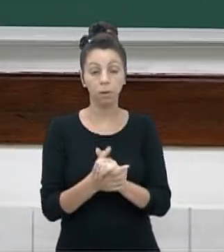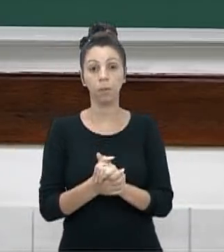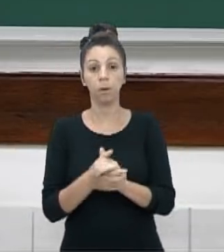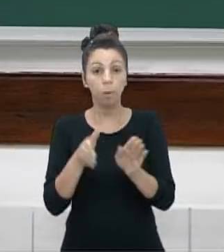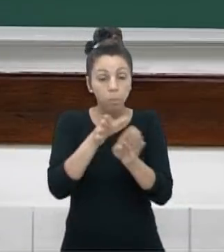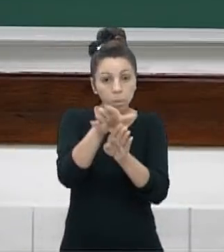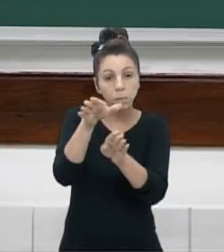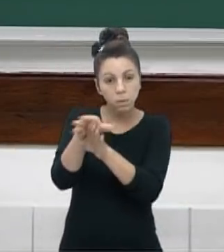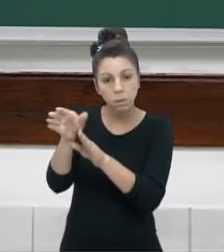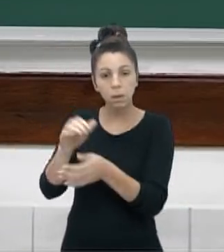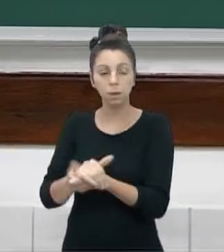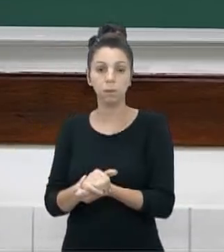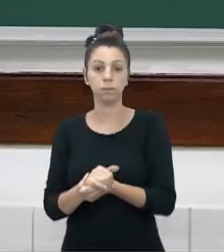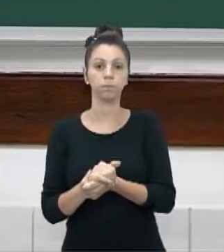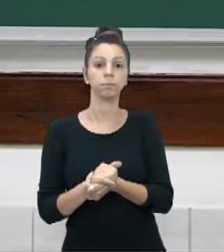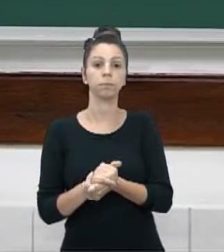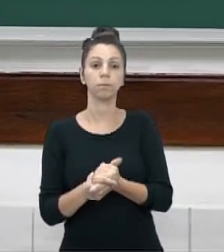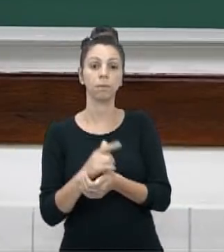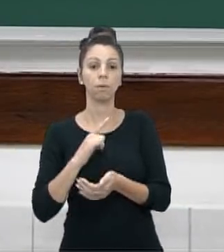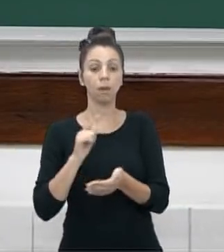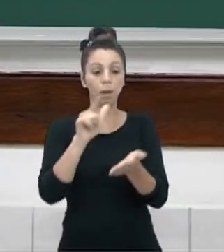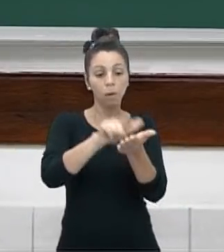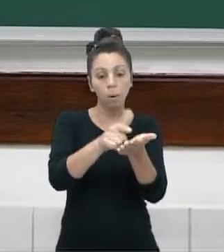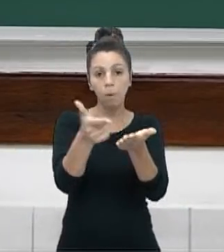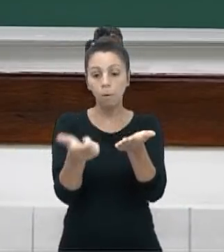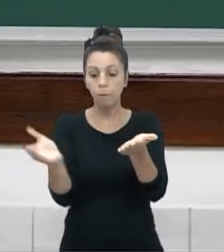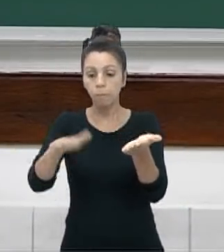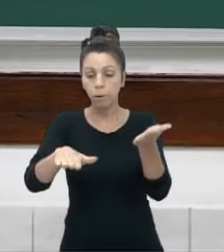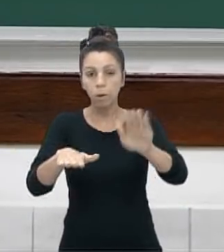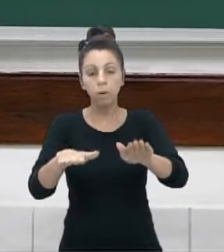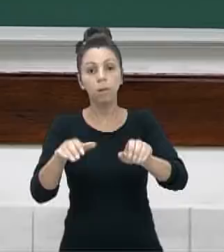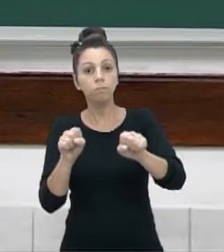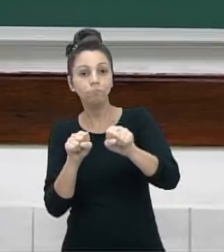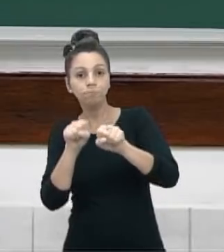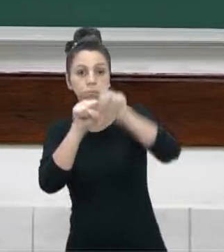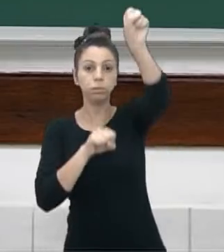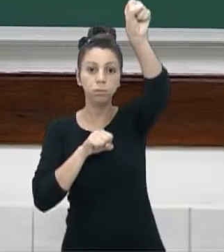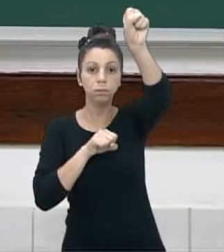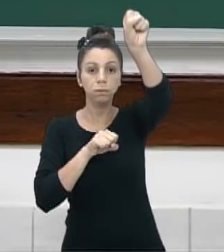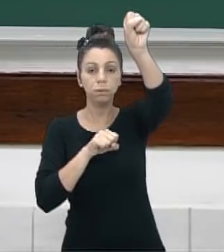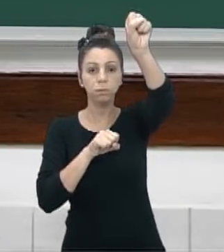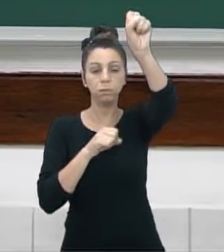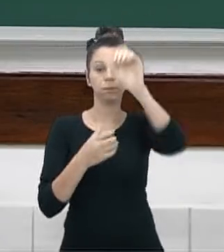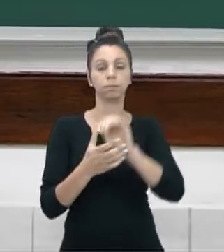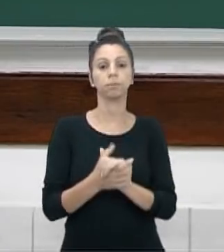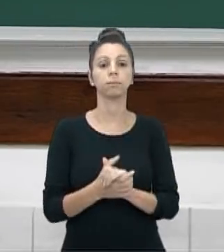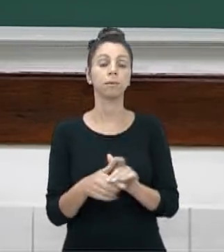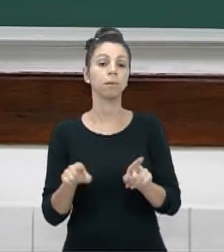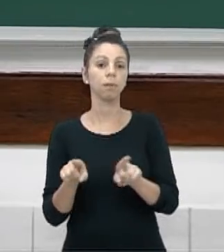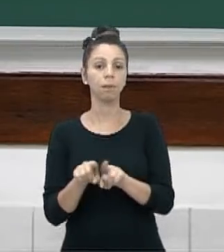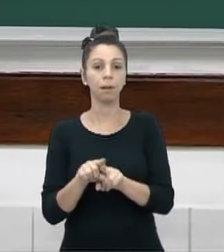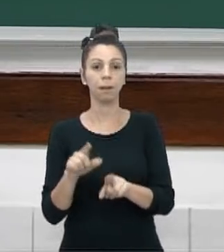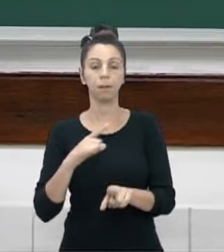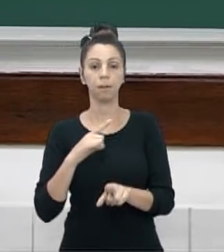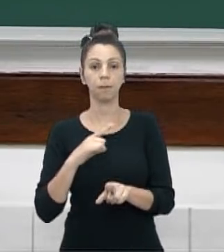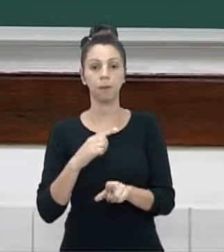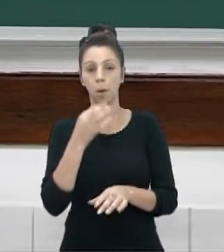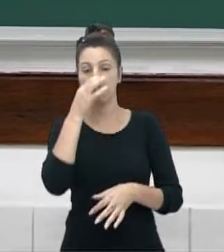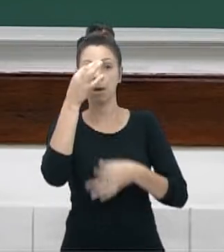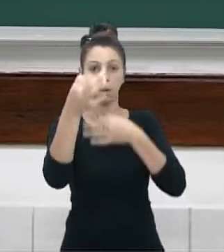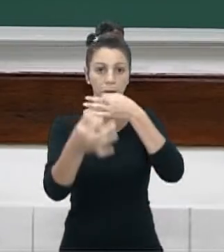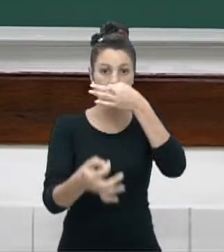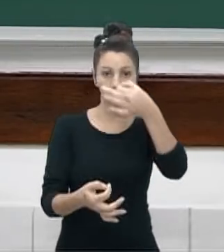folder que analisamos, onde tinha lá a presença dos personagens de desenho animados, né? Uma crítica ali à questão